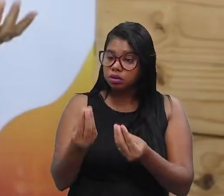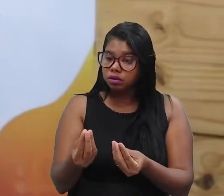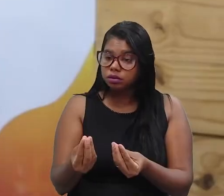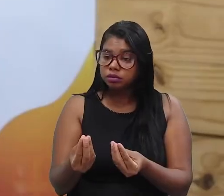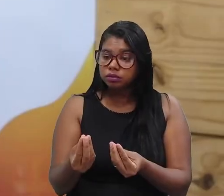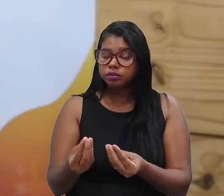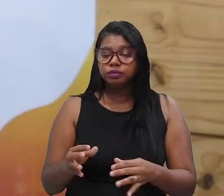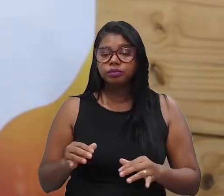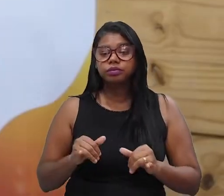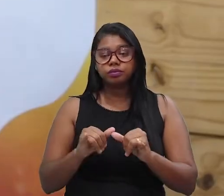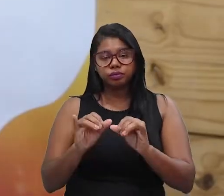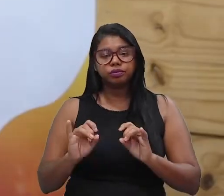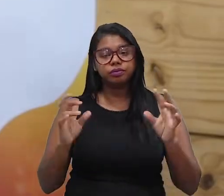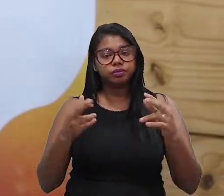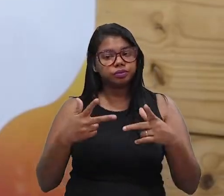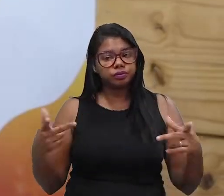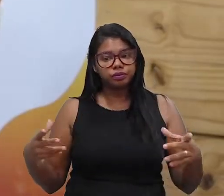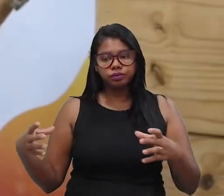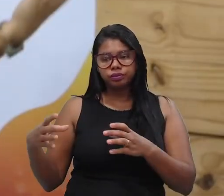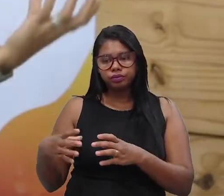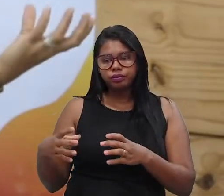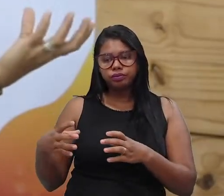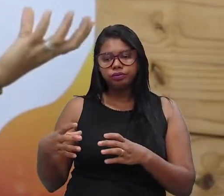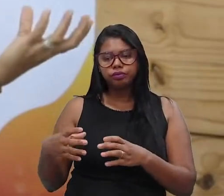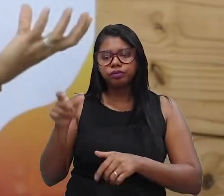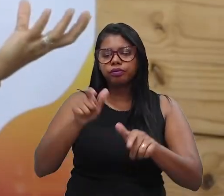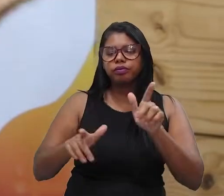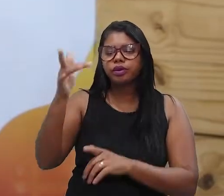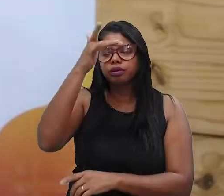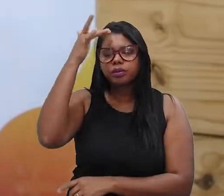mercado. Ou seja, é um conjunto de cabeças